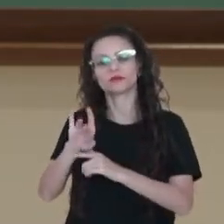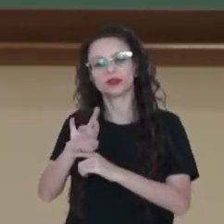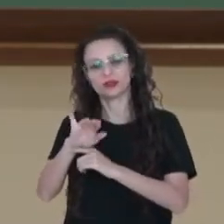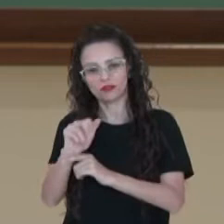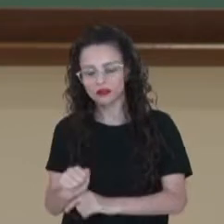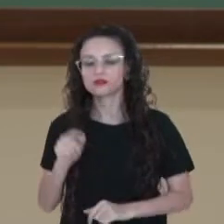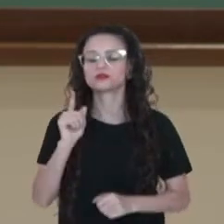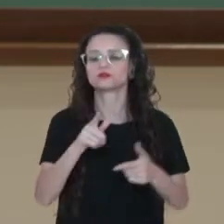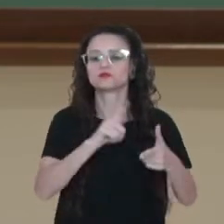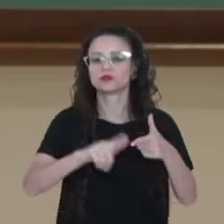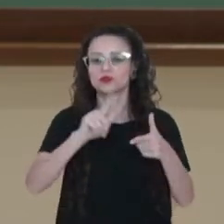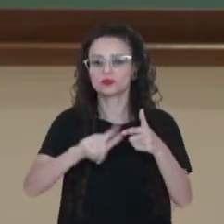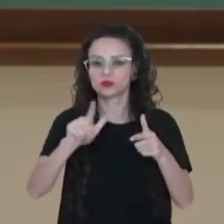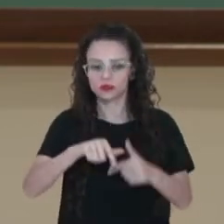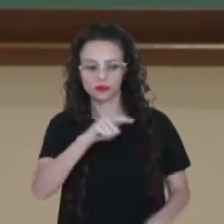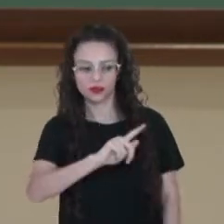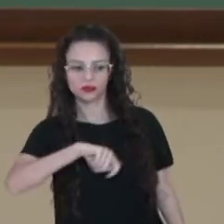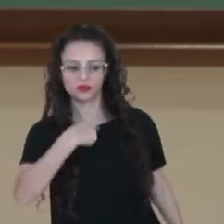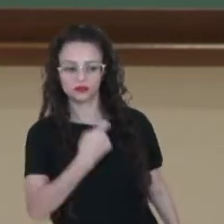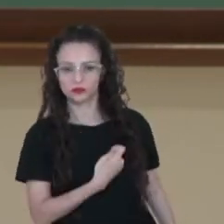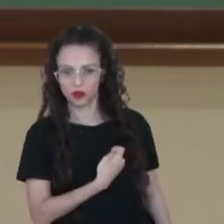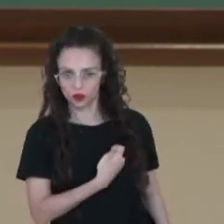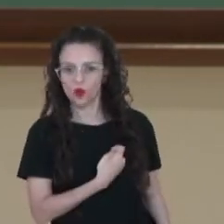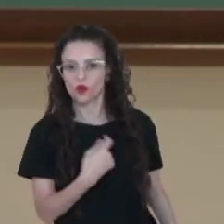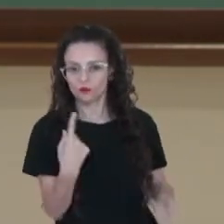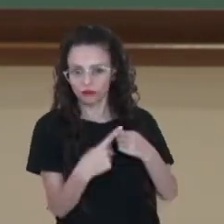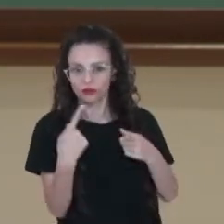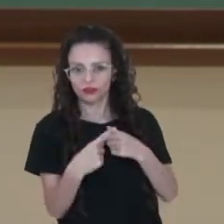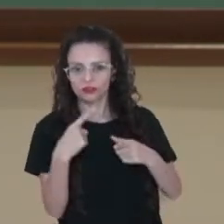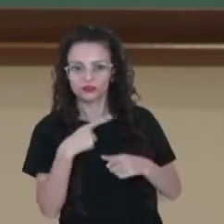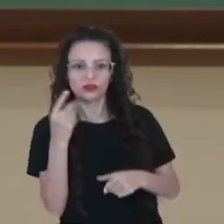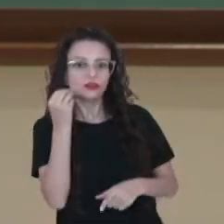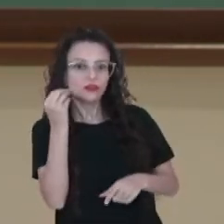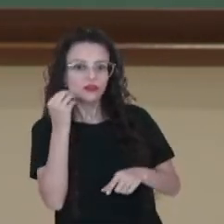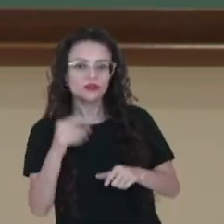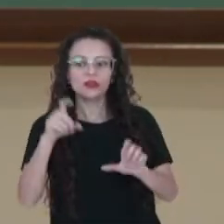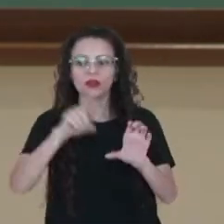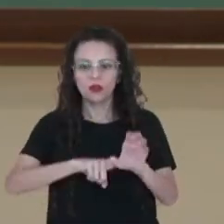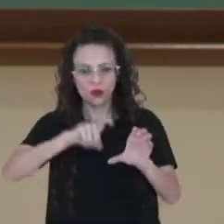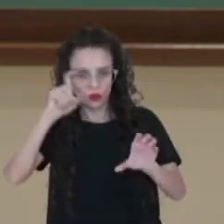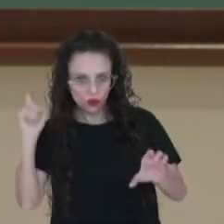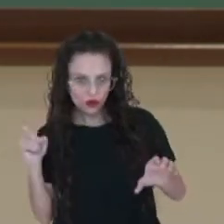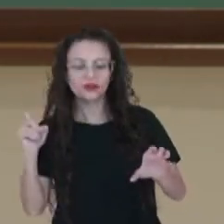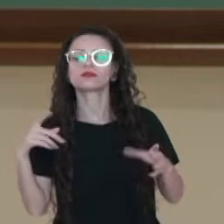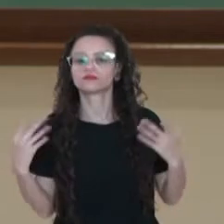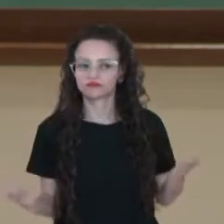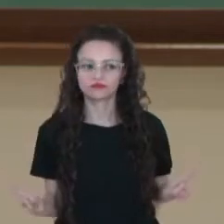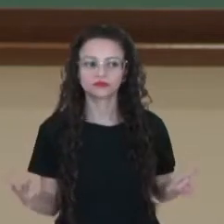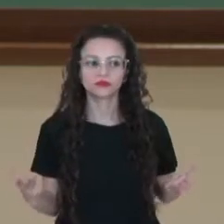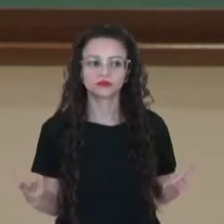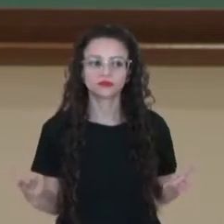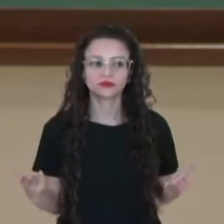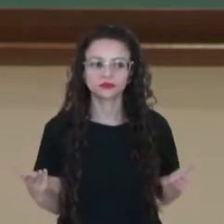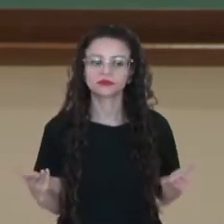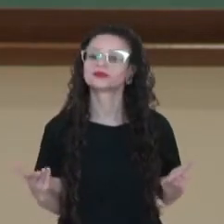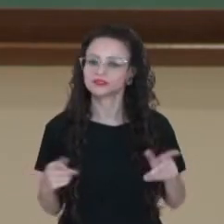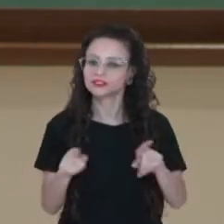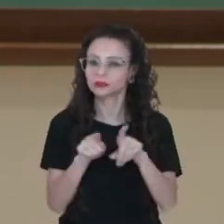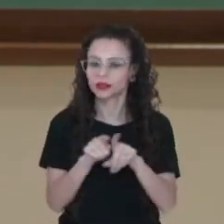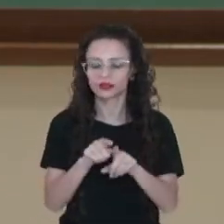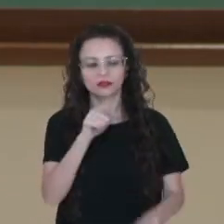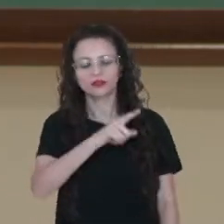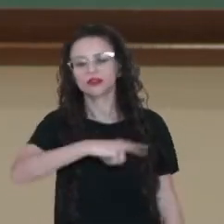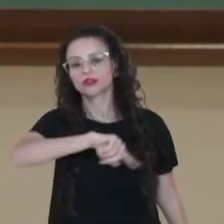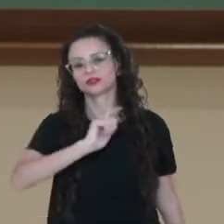problemas que eles tinham com os espanhóis, pois estavam tentando alcançar sua independência do domínio espanhol, né, e a